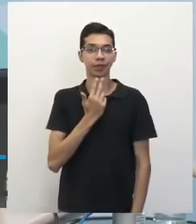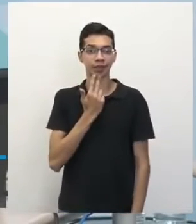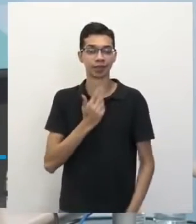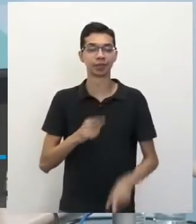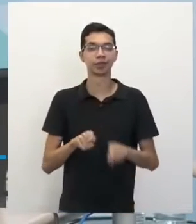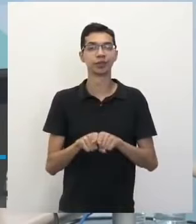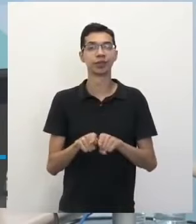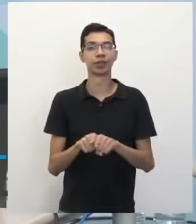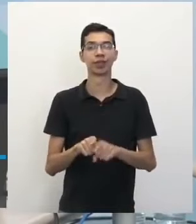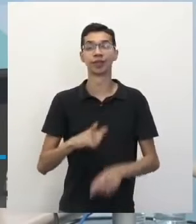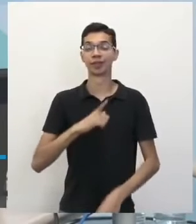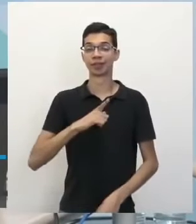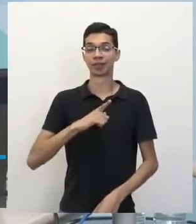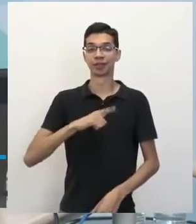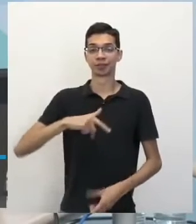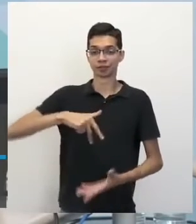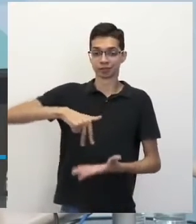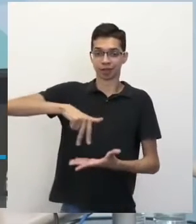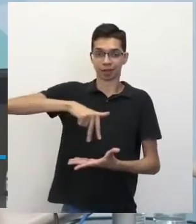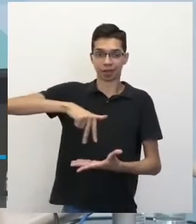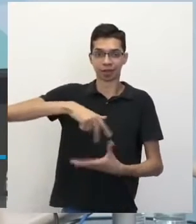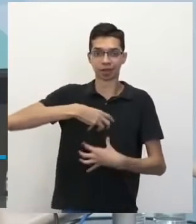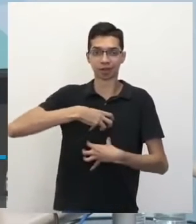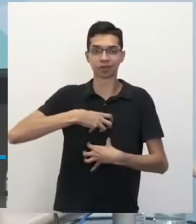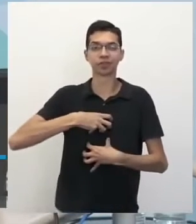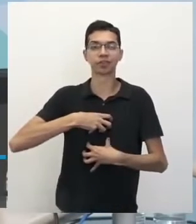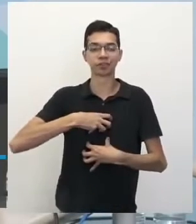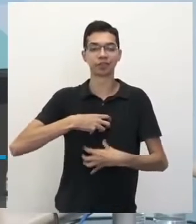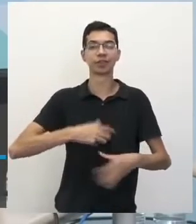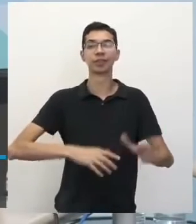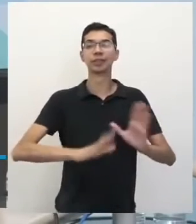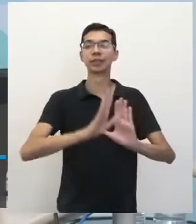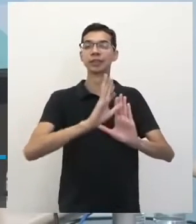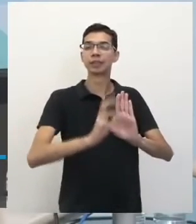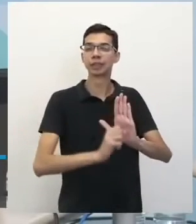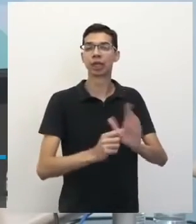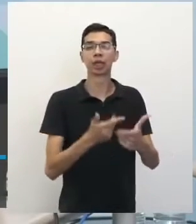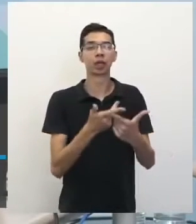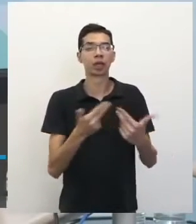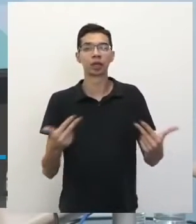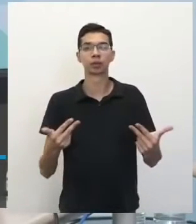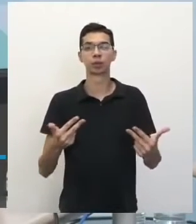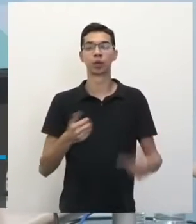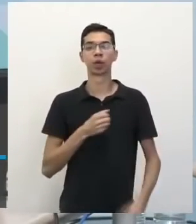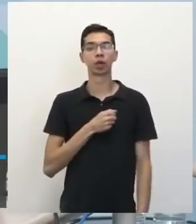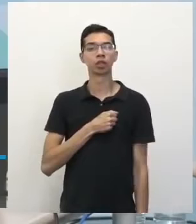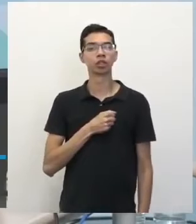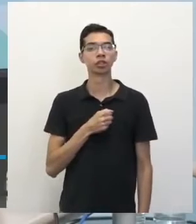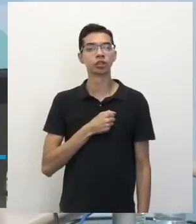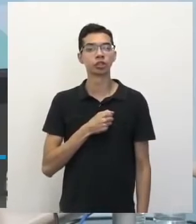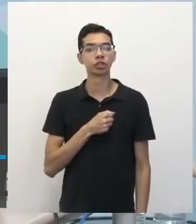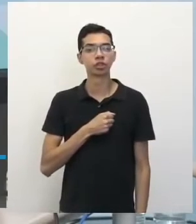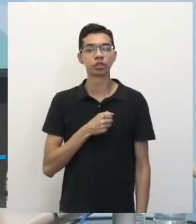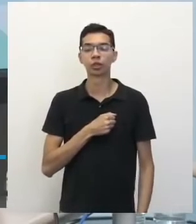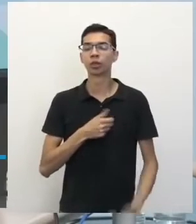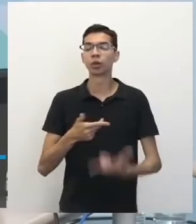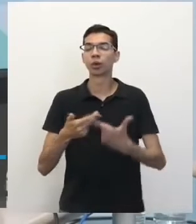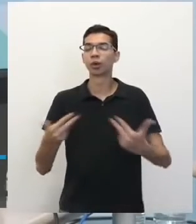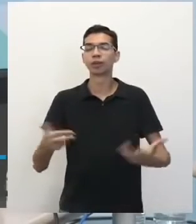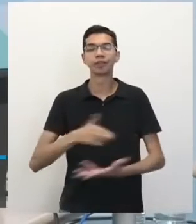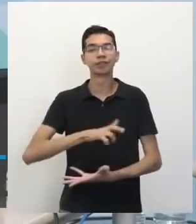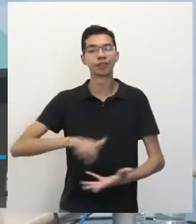as danças, os símbolos, a religiosidade, ou seja, existe